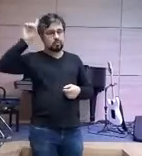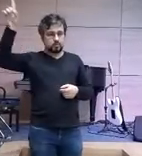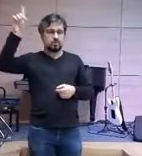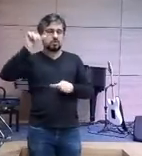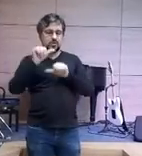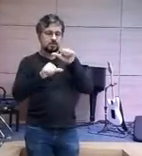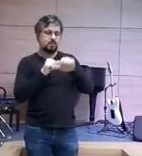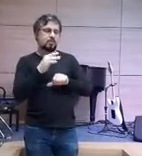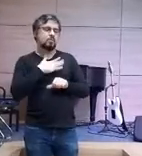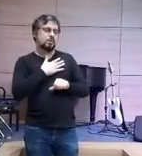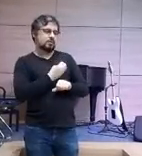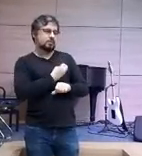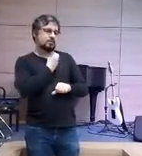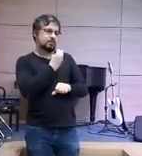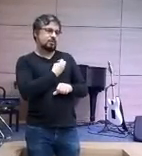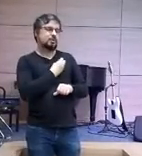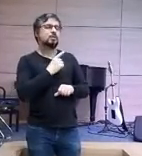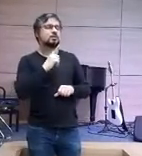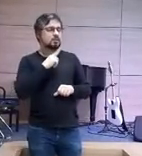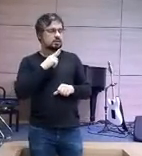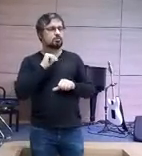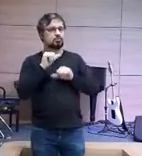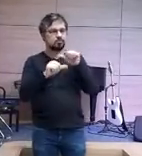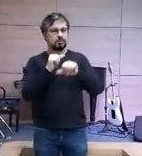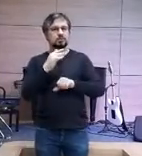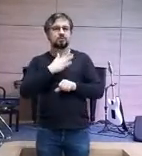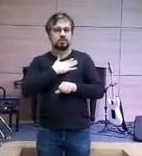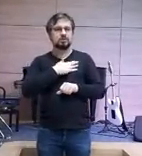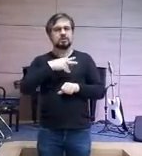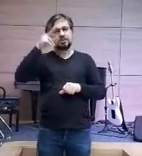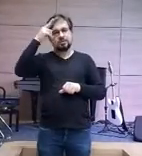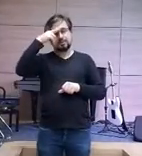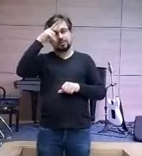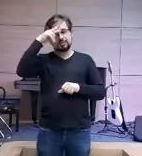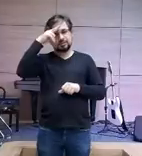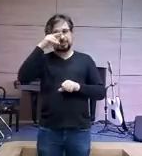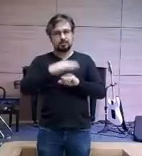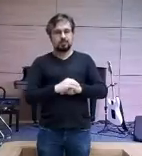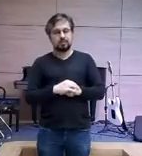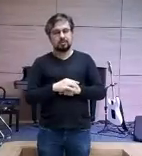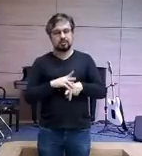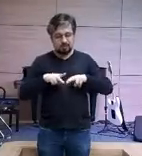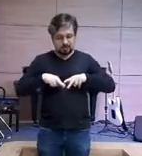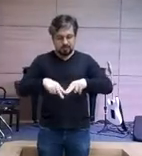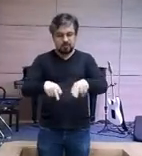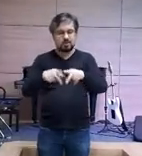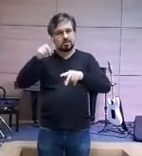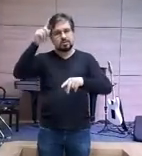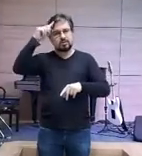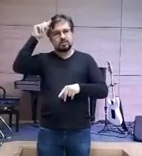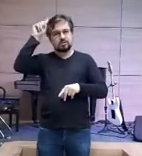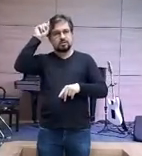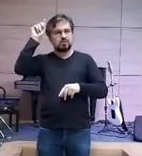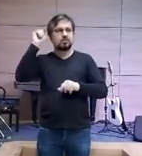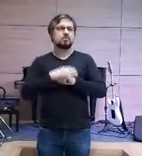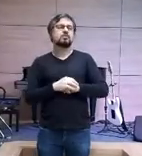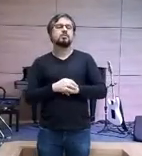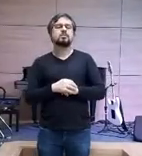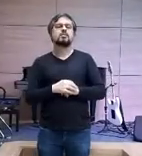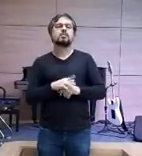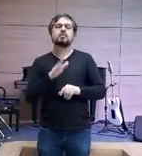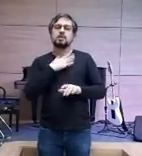o que transformou a minha vida tem mudado a minha história o que tem caminhado o dia pós dia